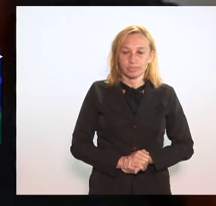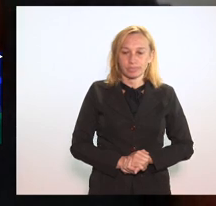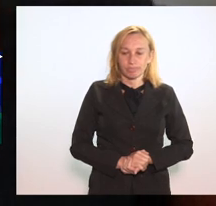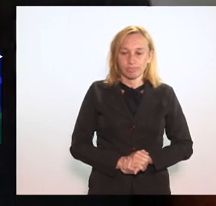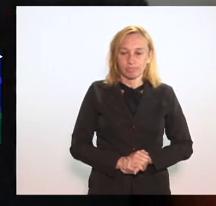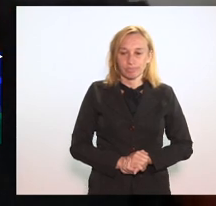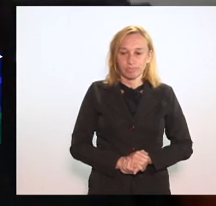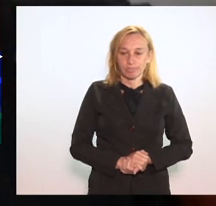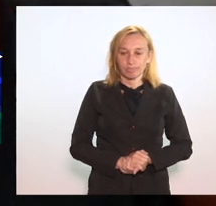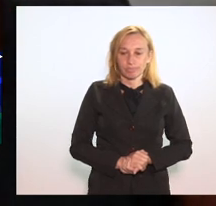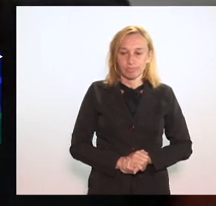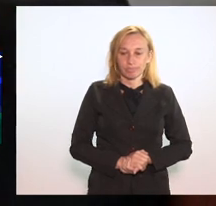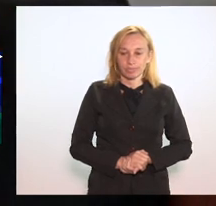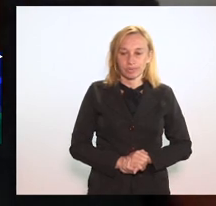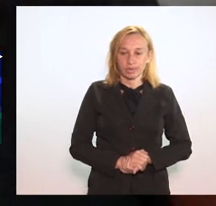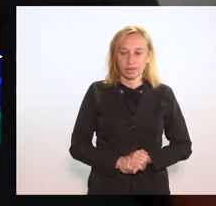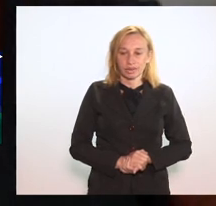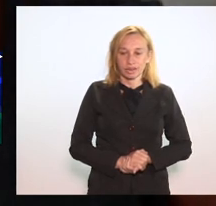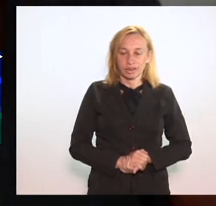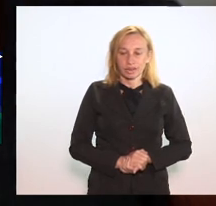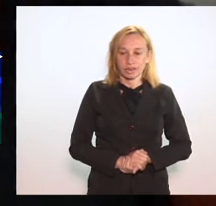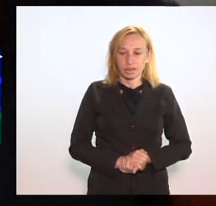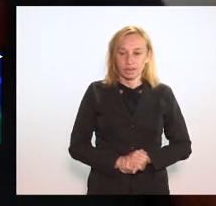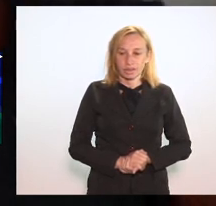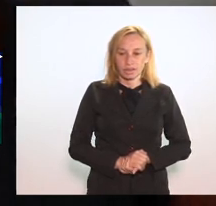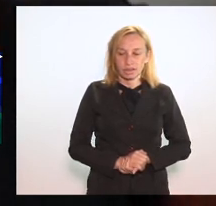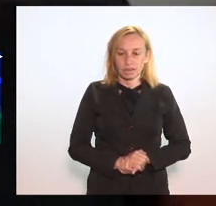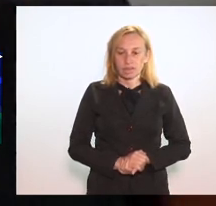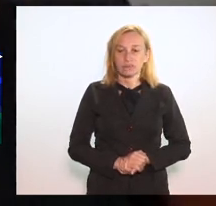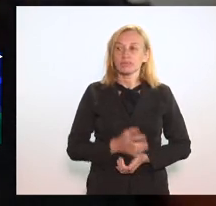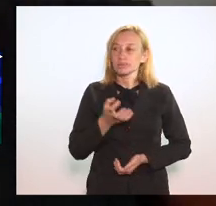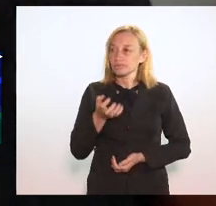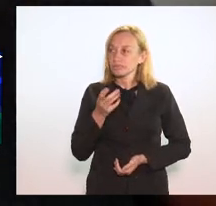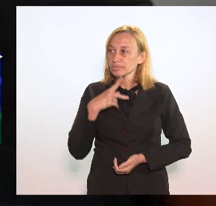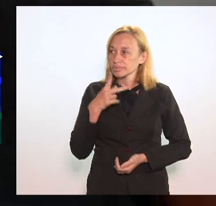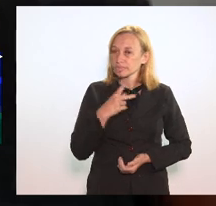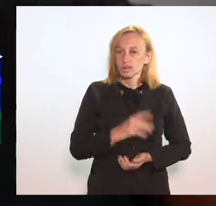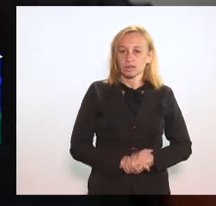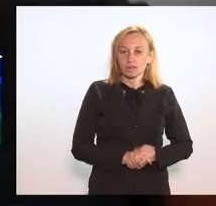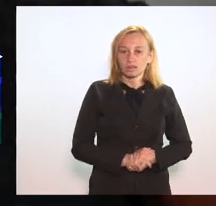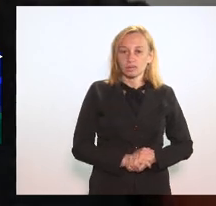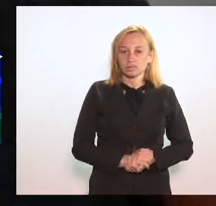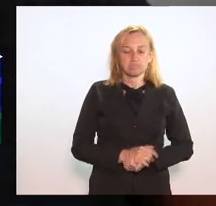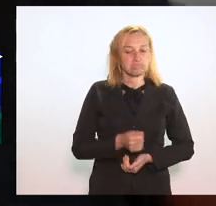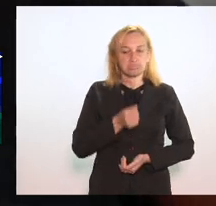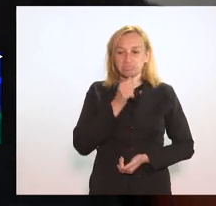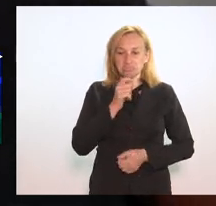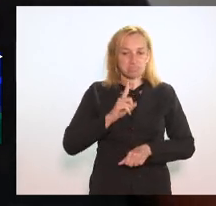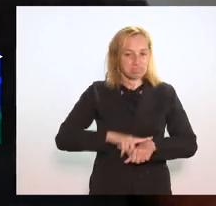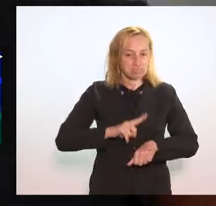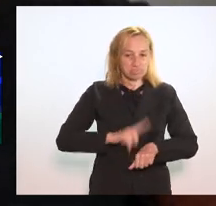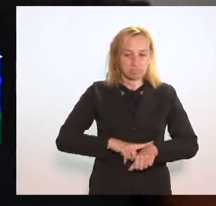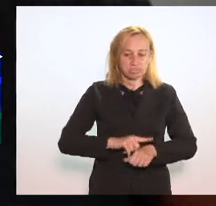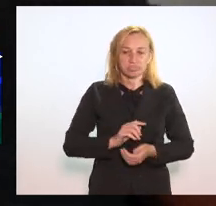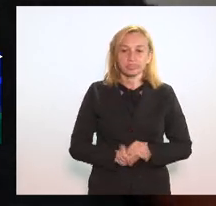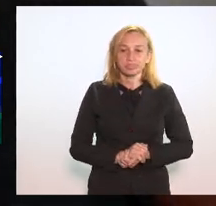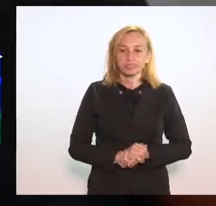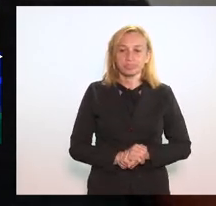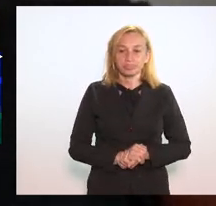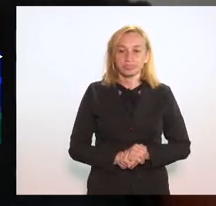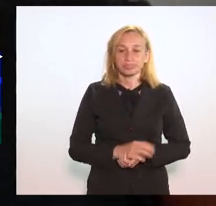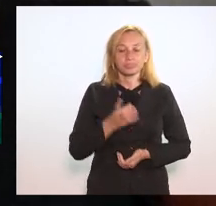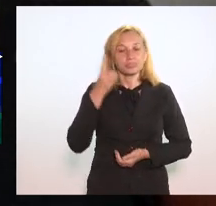é como se queixou só para o final prova cozinhou bem só queria dizer o seguinte em nenhum momento eu só vou vir por parte